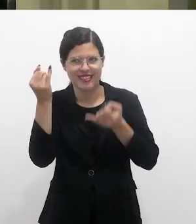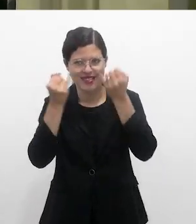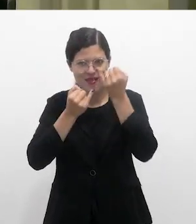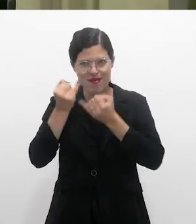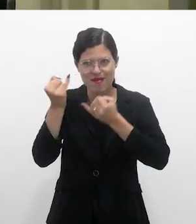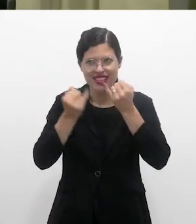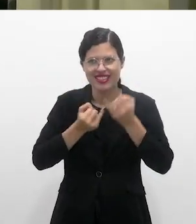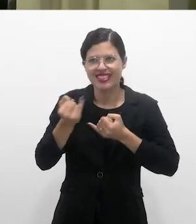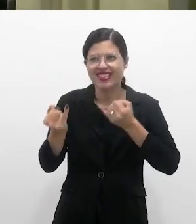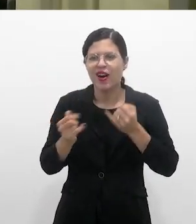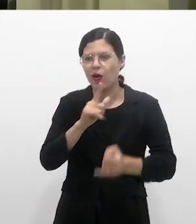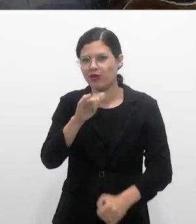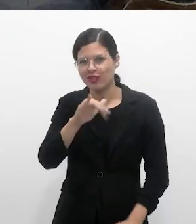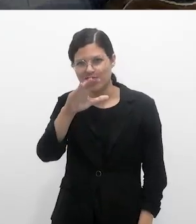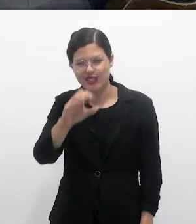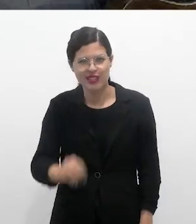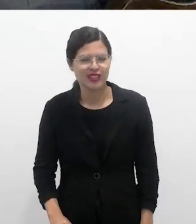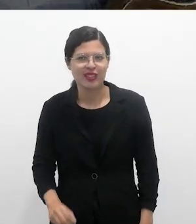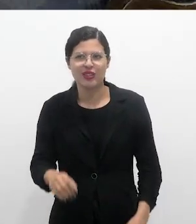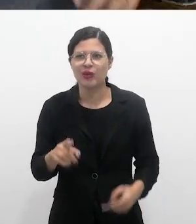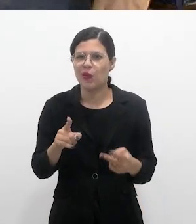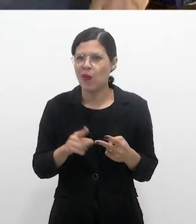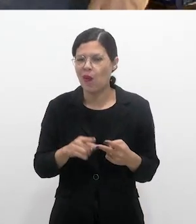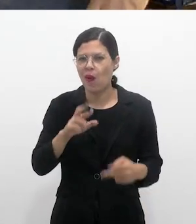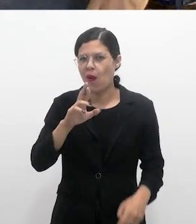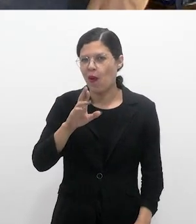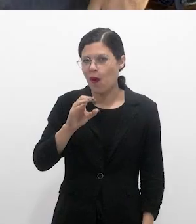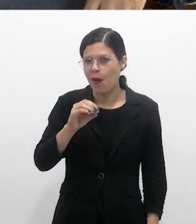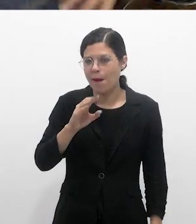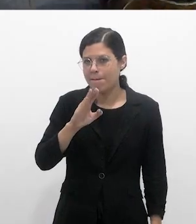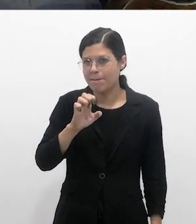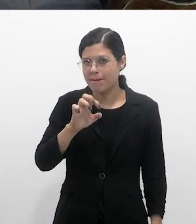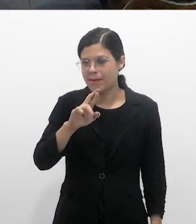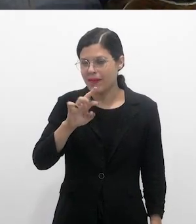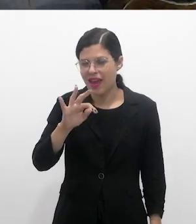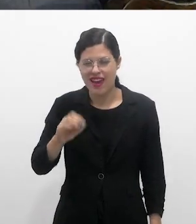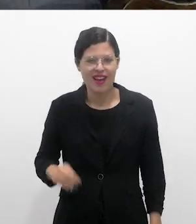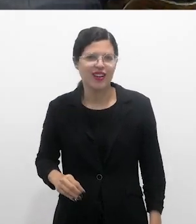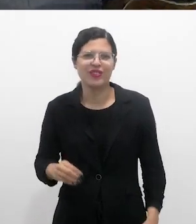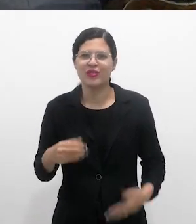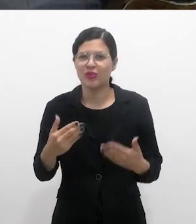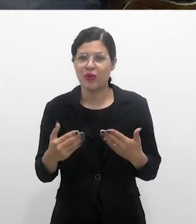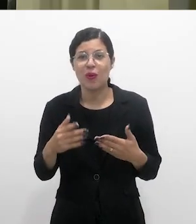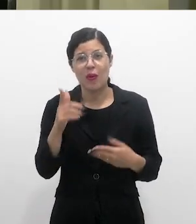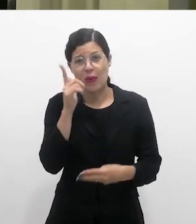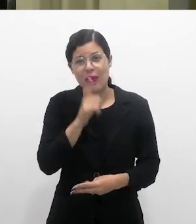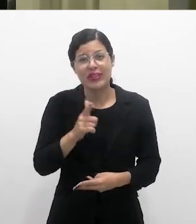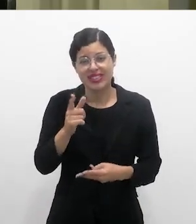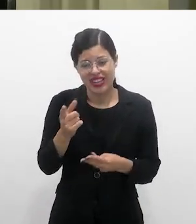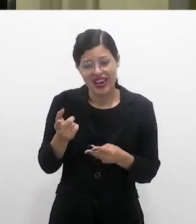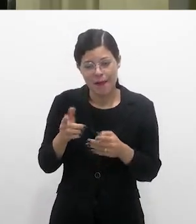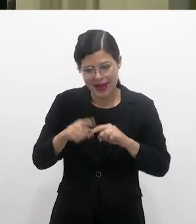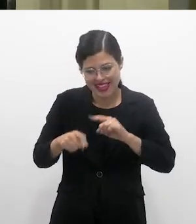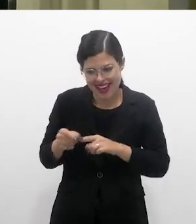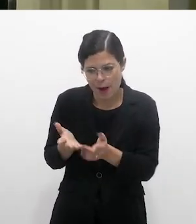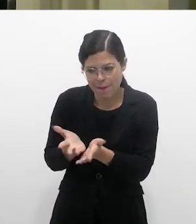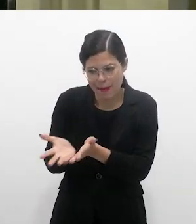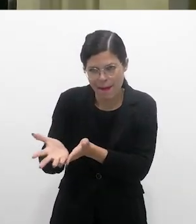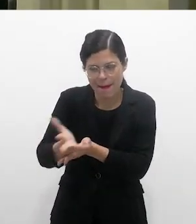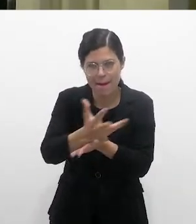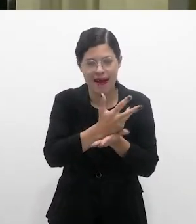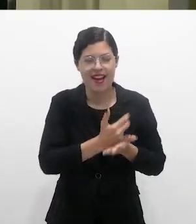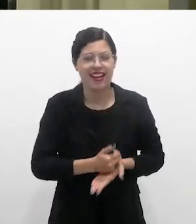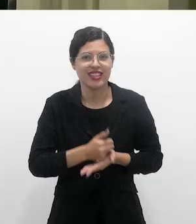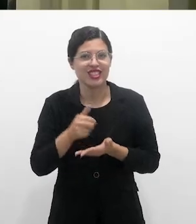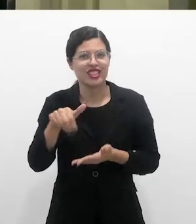Inter, Garrincha, Zico, Pelé, Roberto, e aí você vai conseguindo reunir esses itens e chamar os amigos